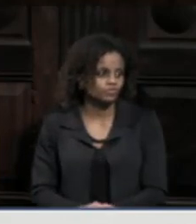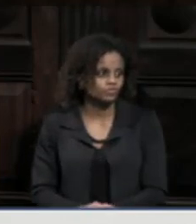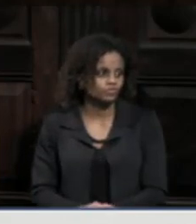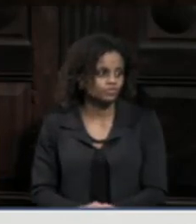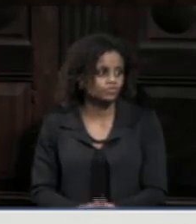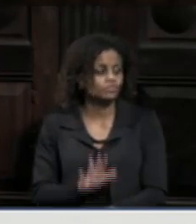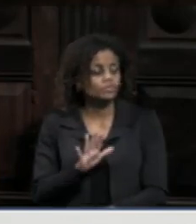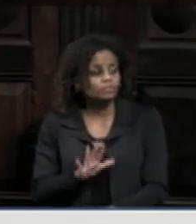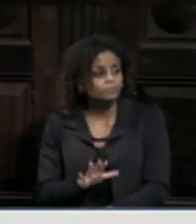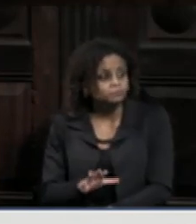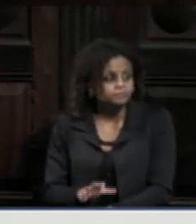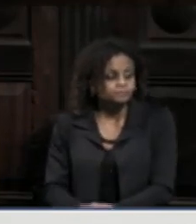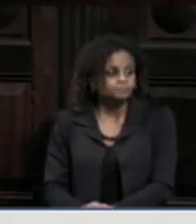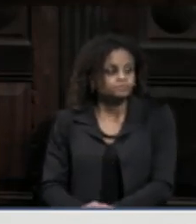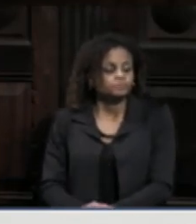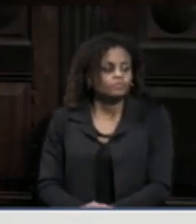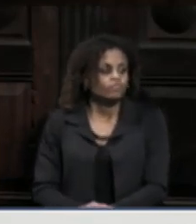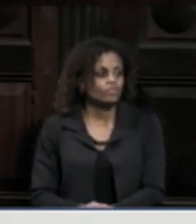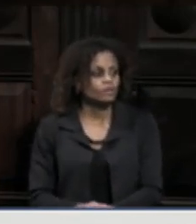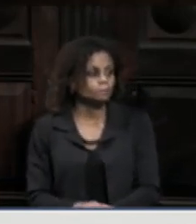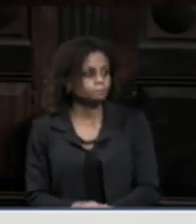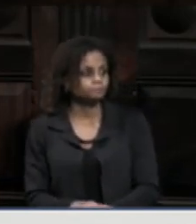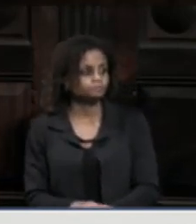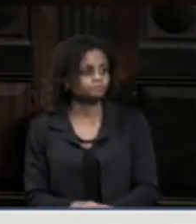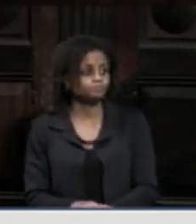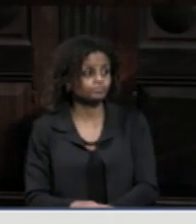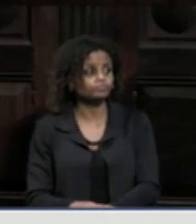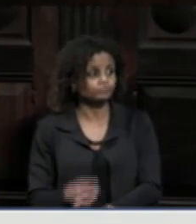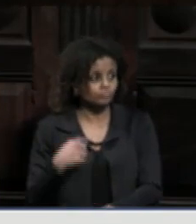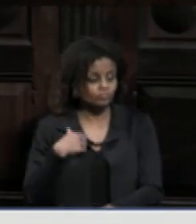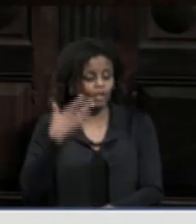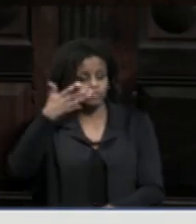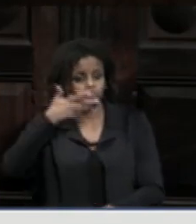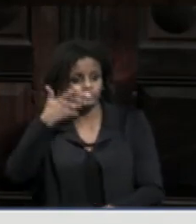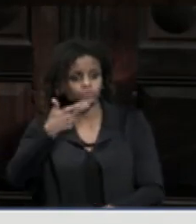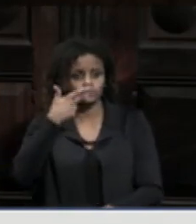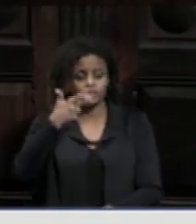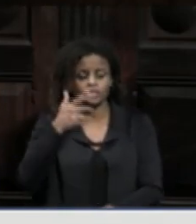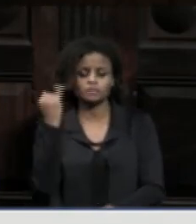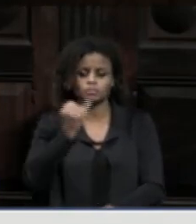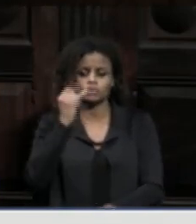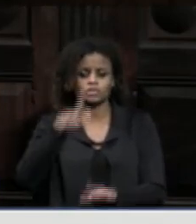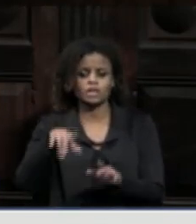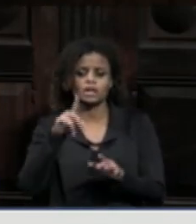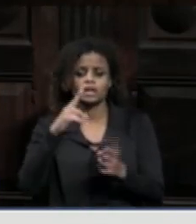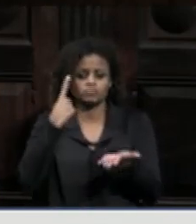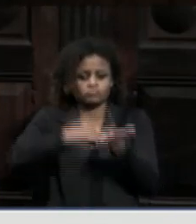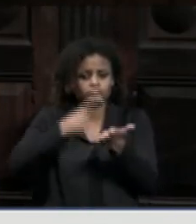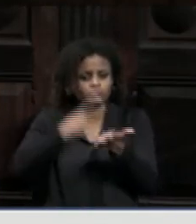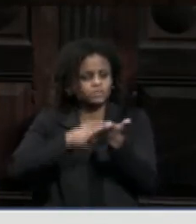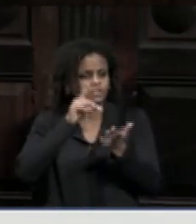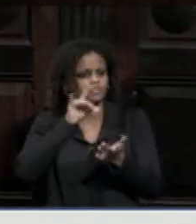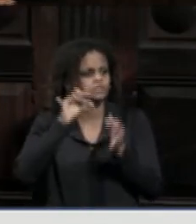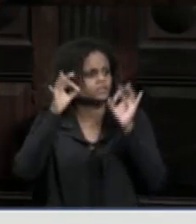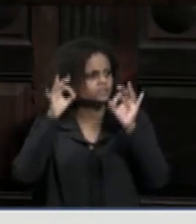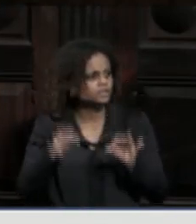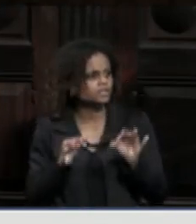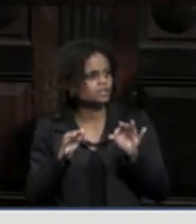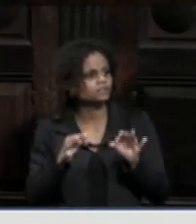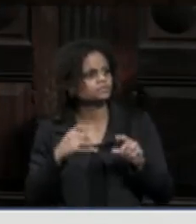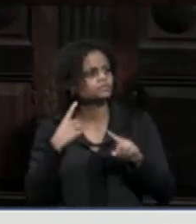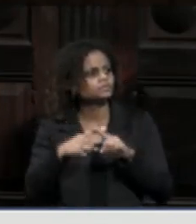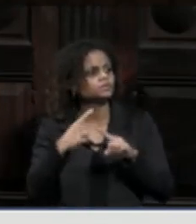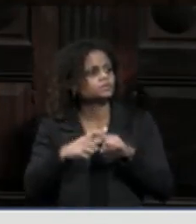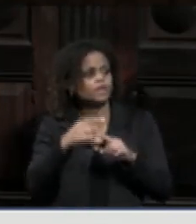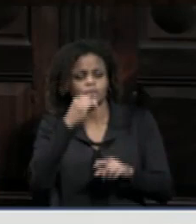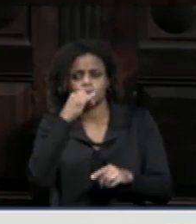até falei que achava importante fixar a data já agora, até porque, por